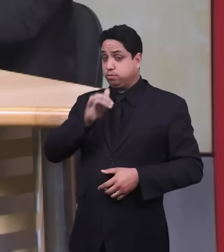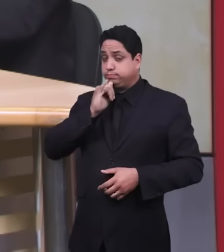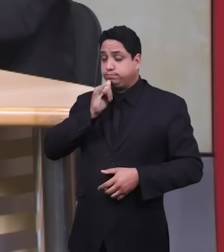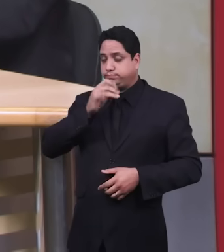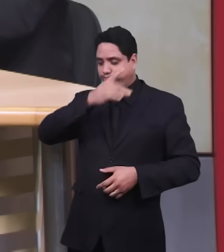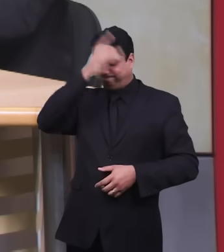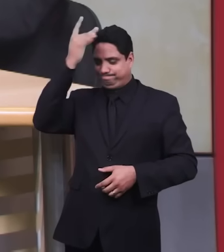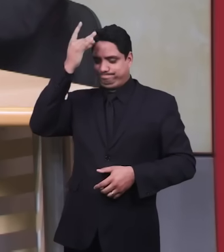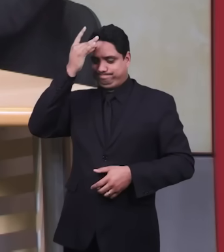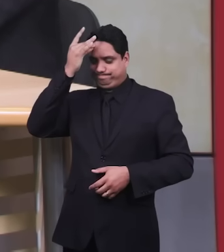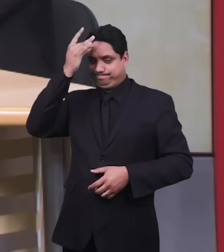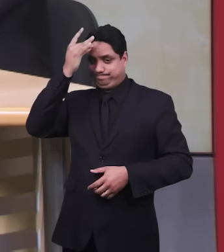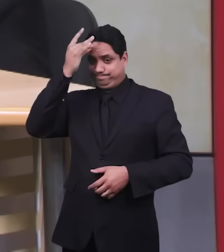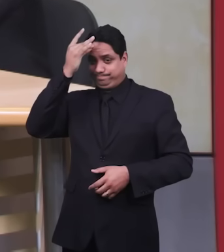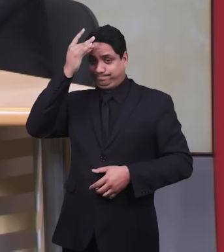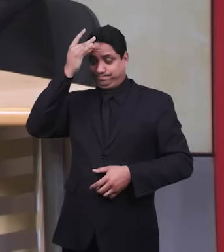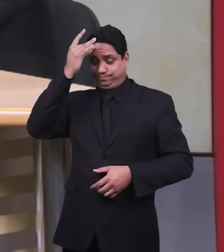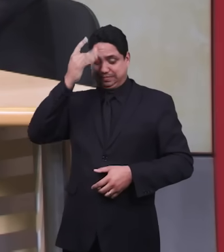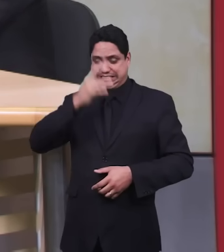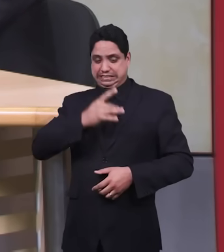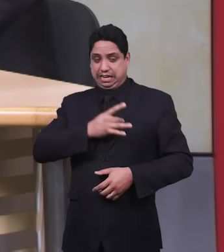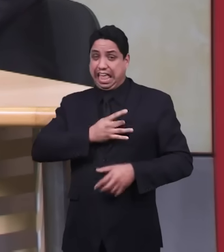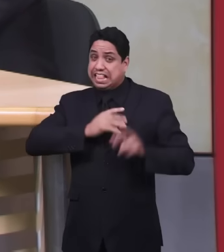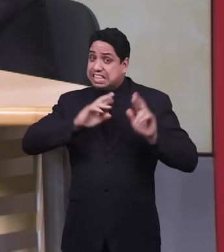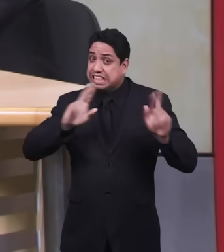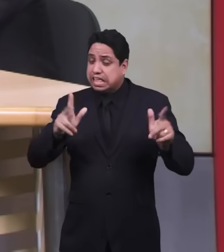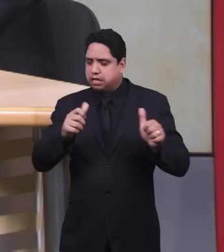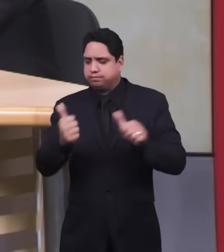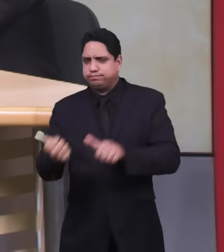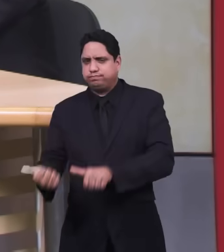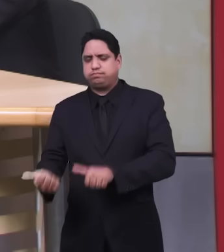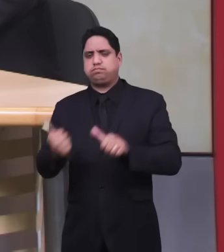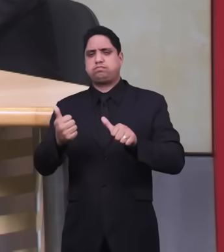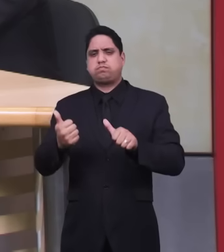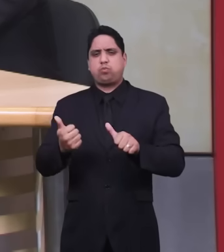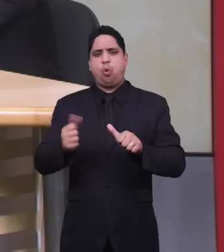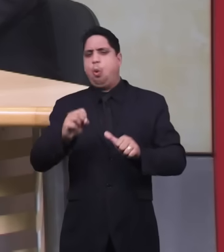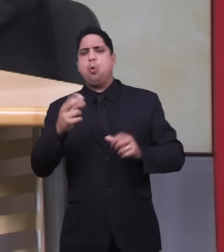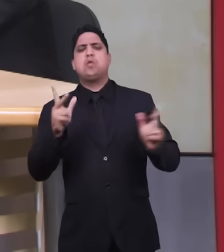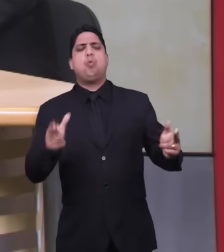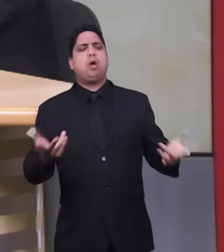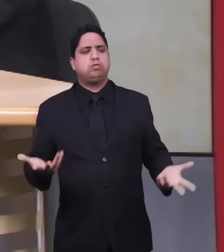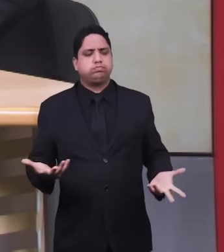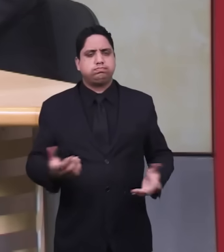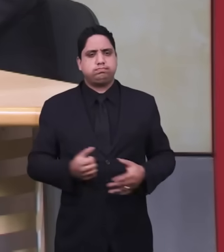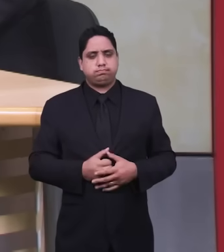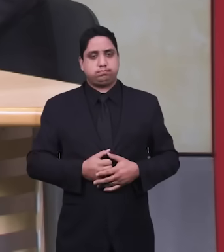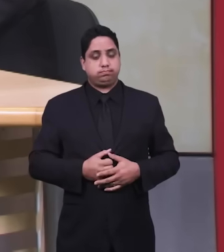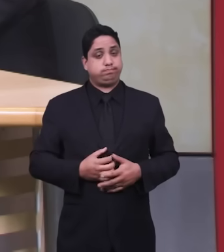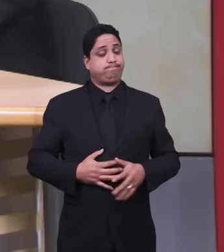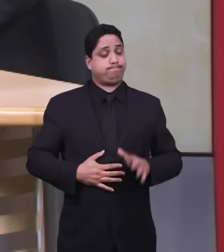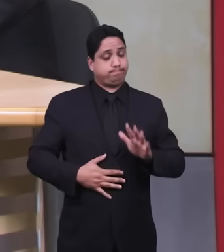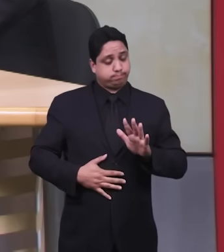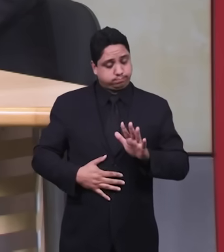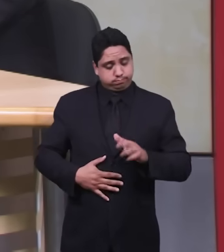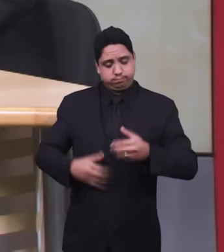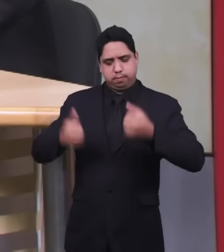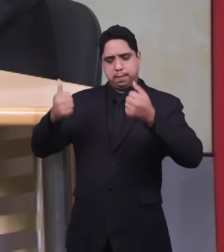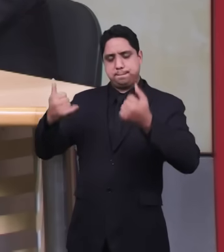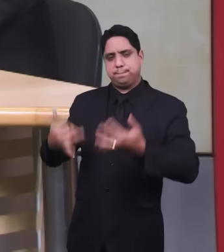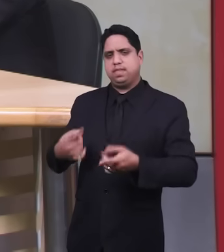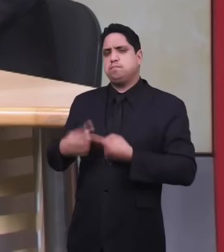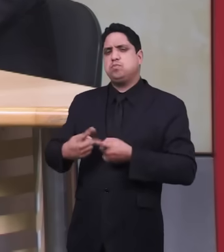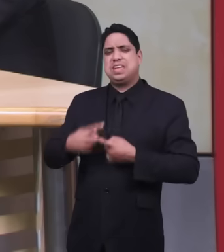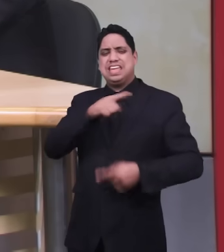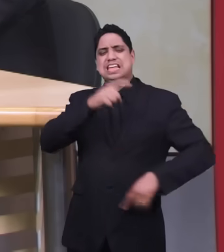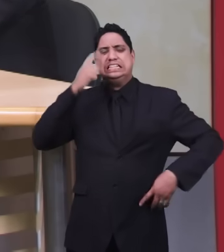já significa o batismo com o Espírito Santo. É correto isso? Bem, primeiro que explicar por que eles